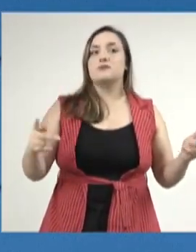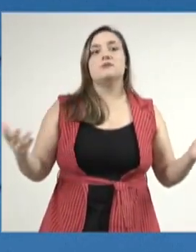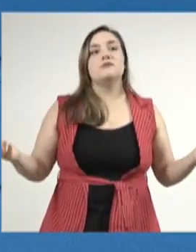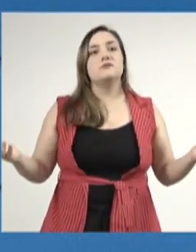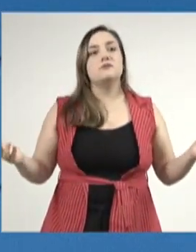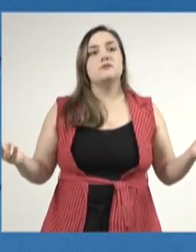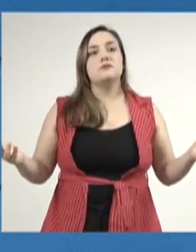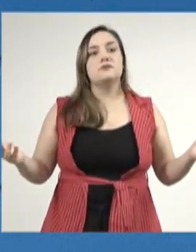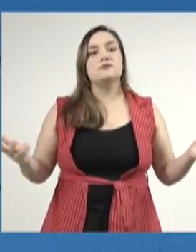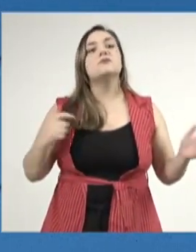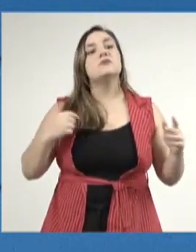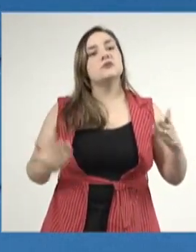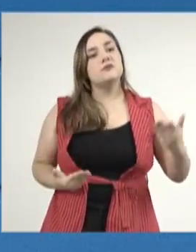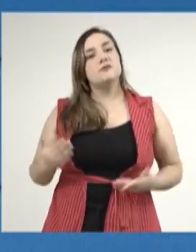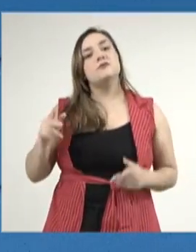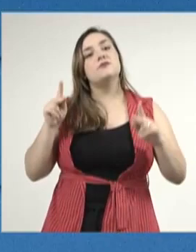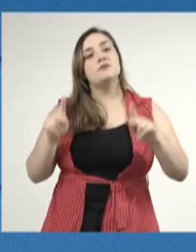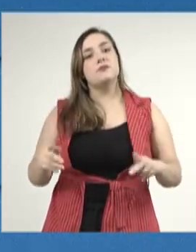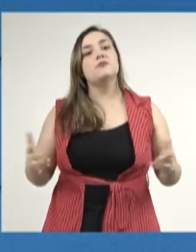ali na frente como servidor público.